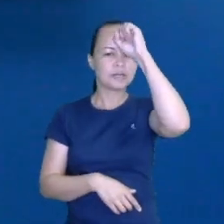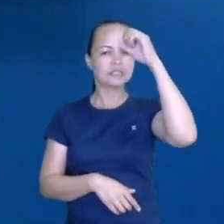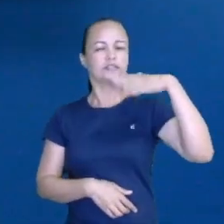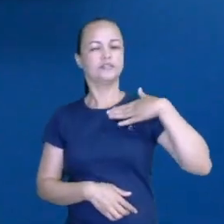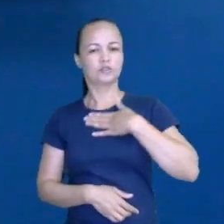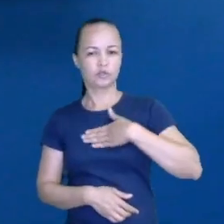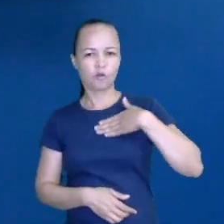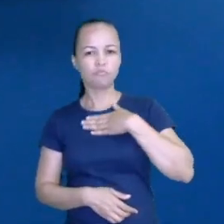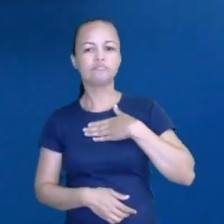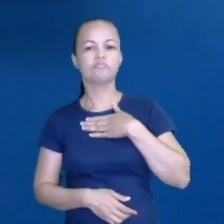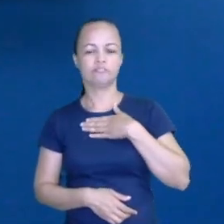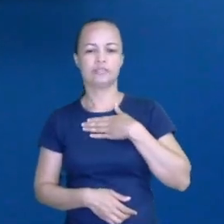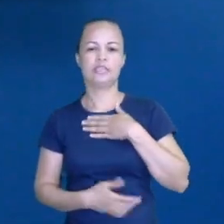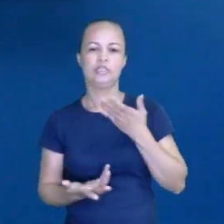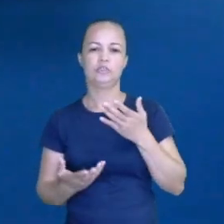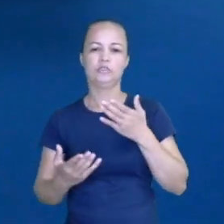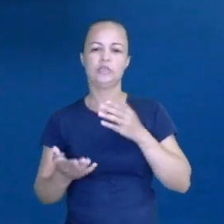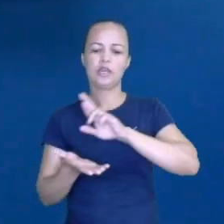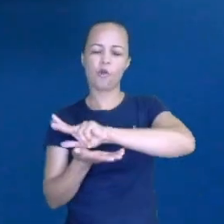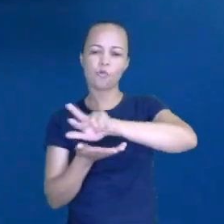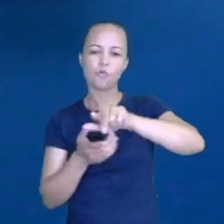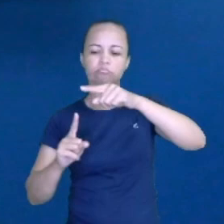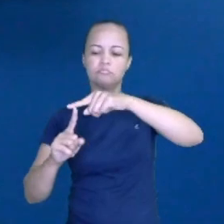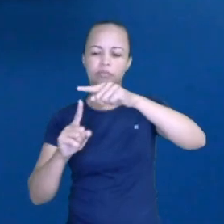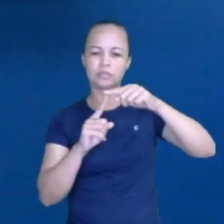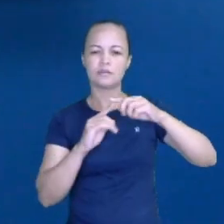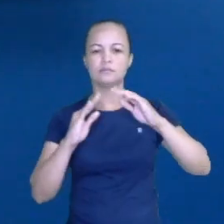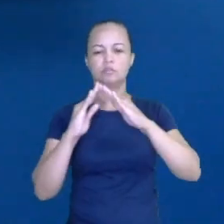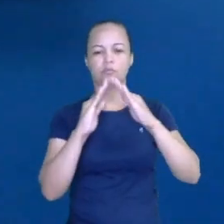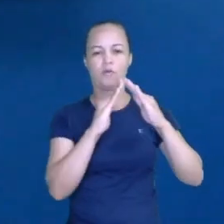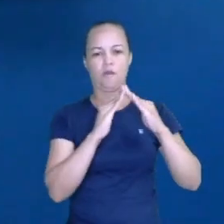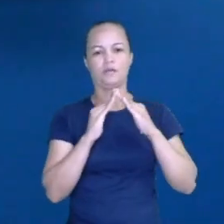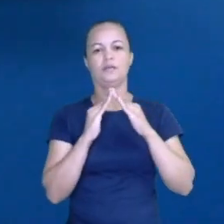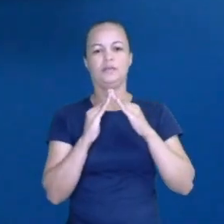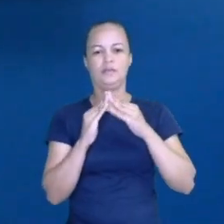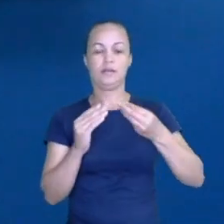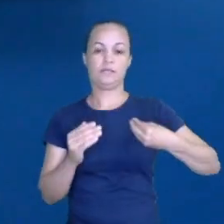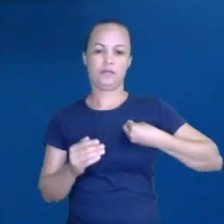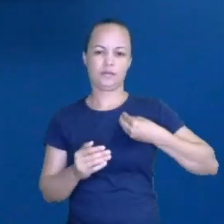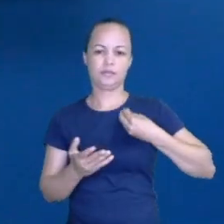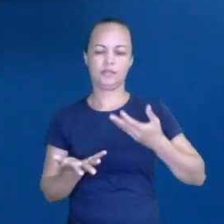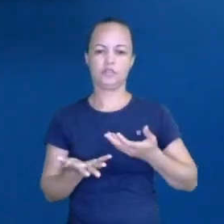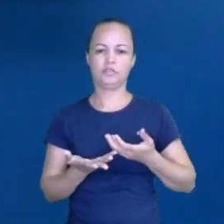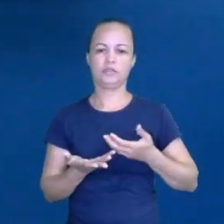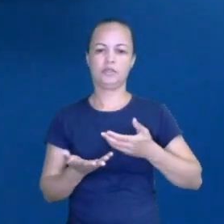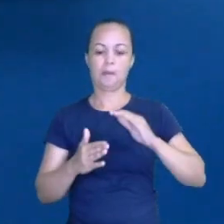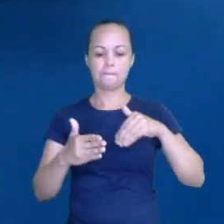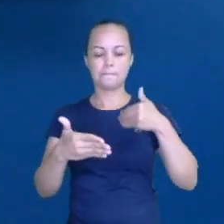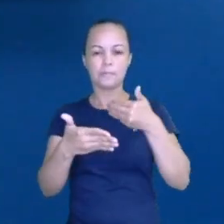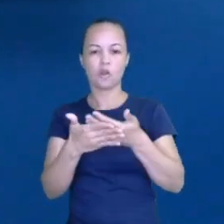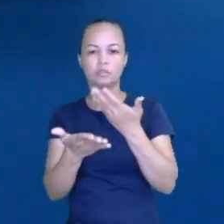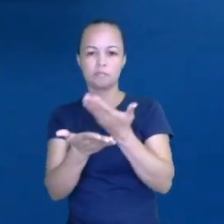gostado de alguns tipos de moradias que existem. Próxima aula terá vários outros assuntos